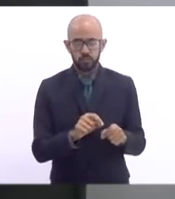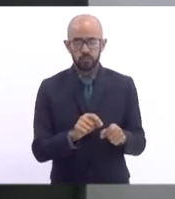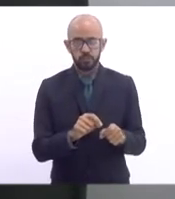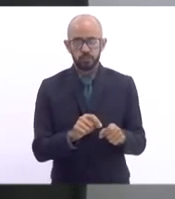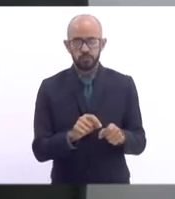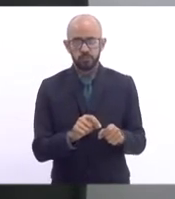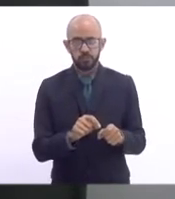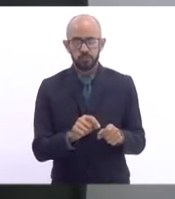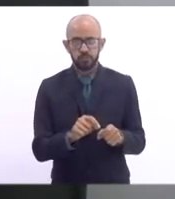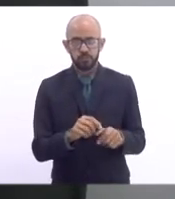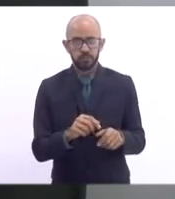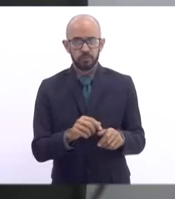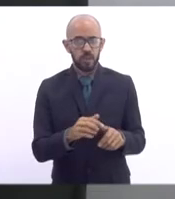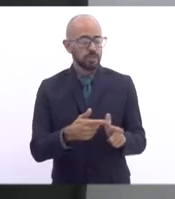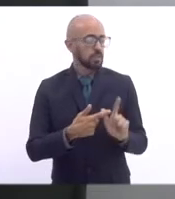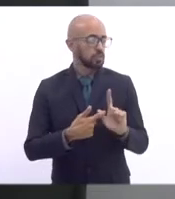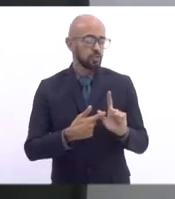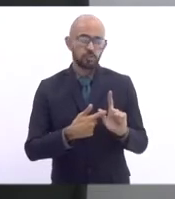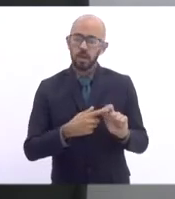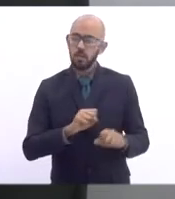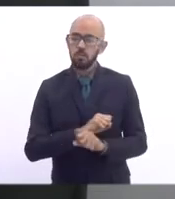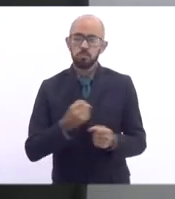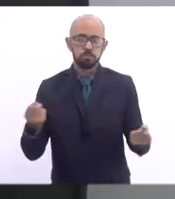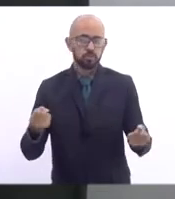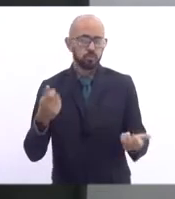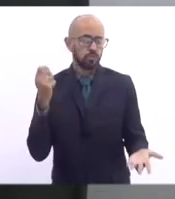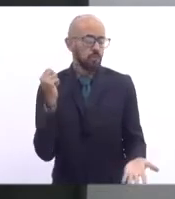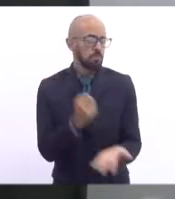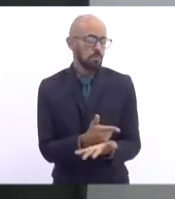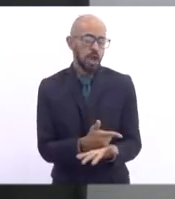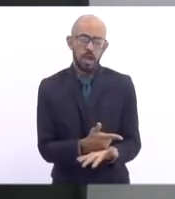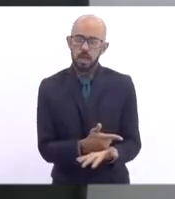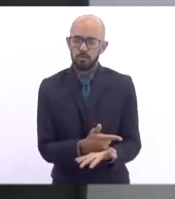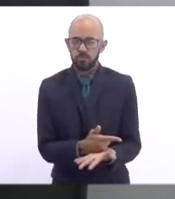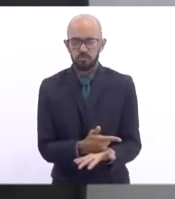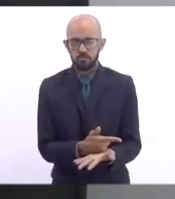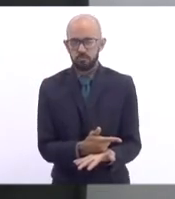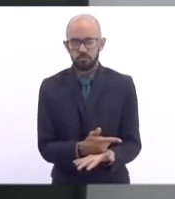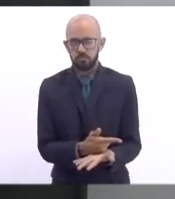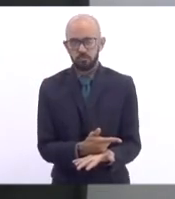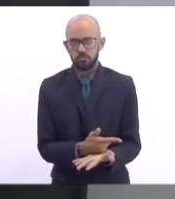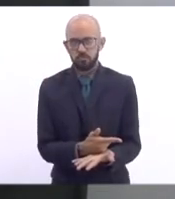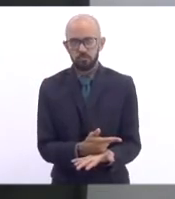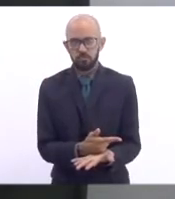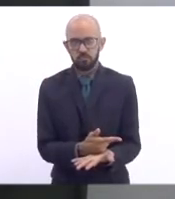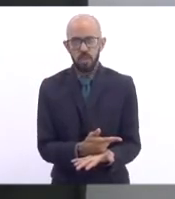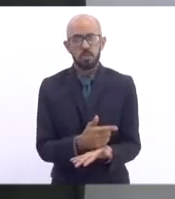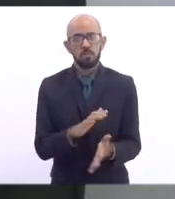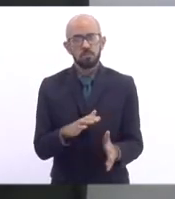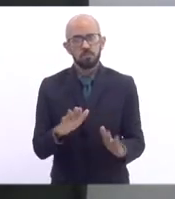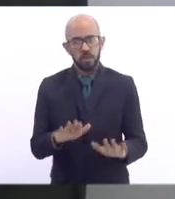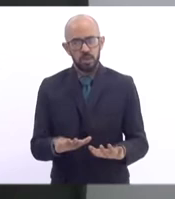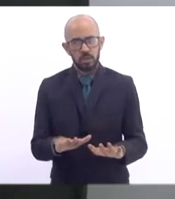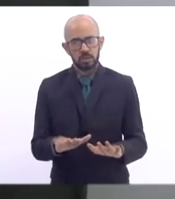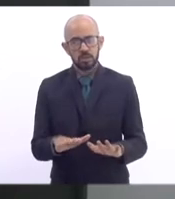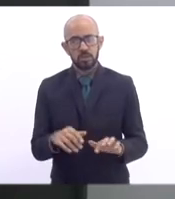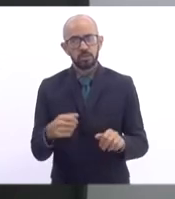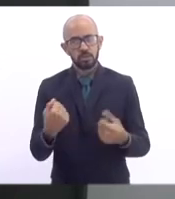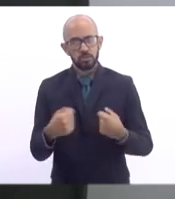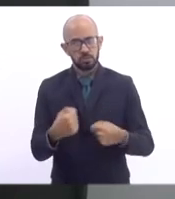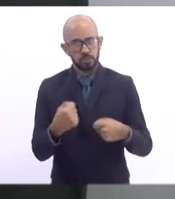essa dívida é impagável é o mínimo que a gente fala dívida impagável mas é necessário